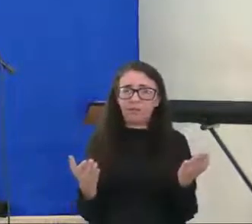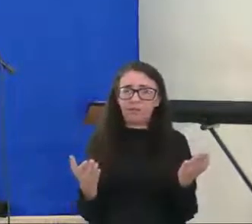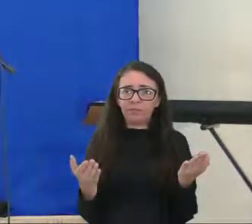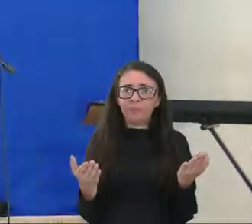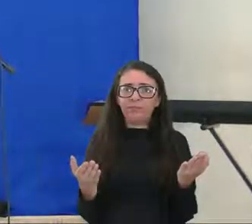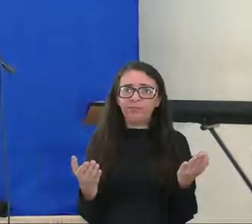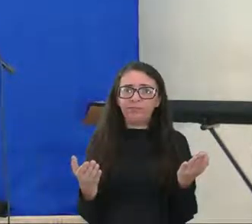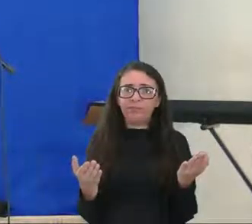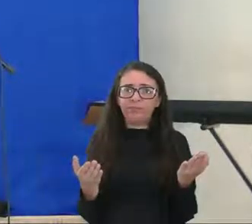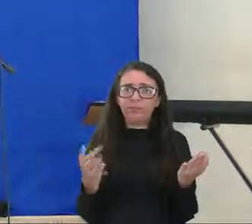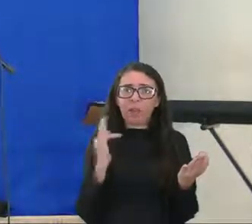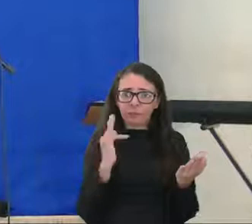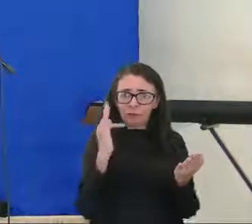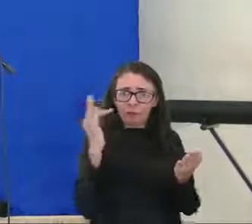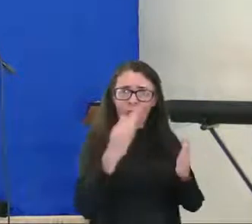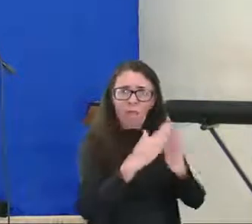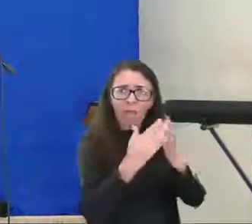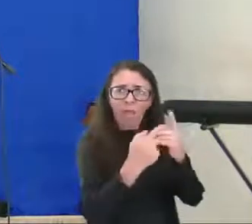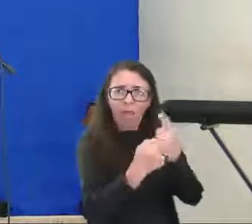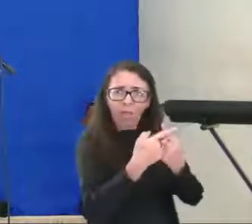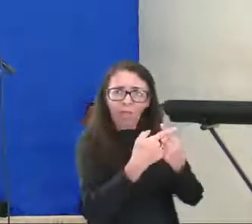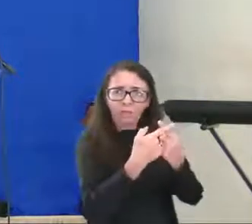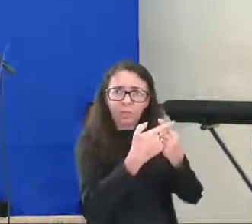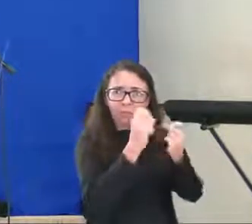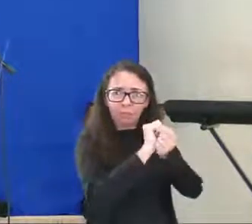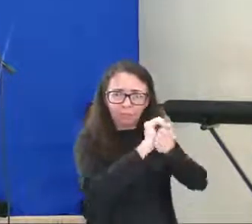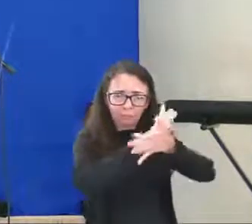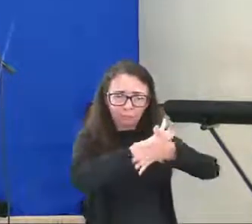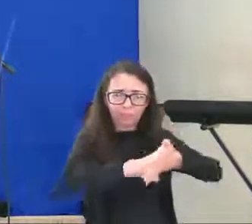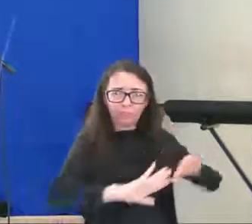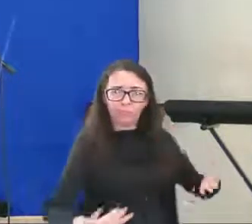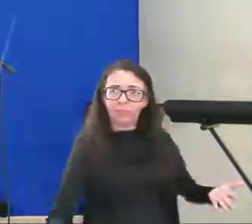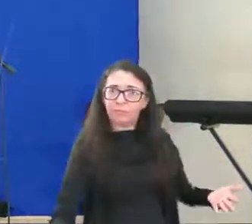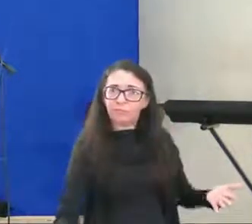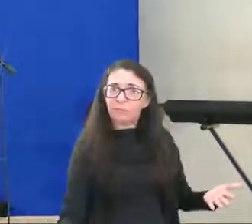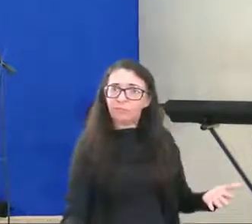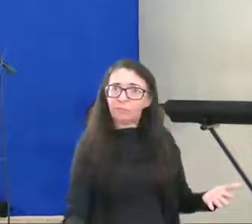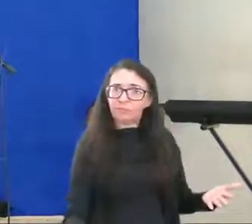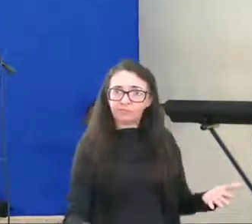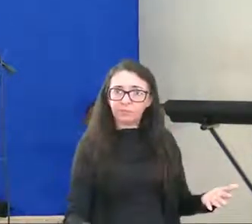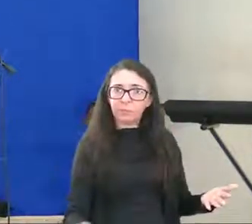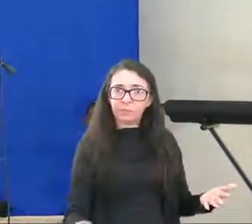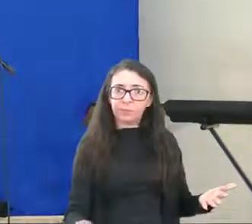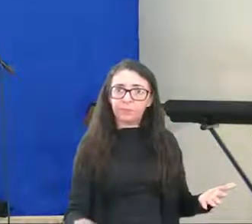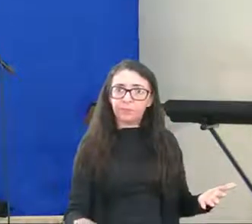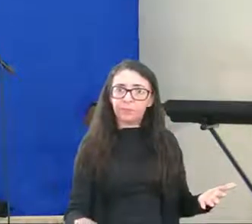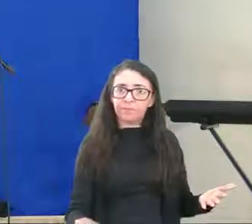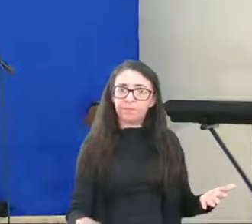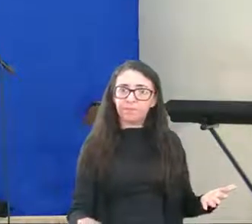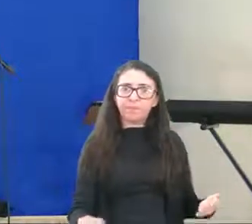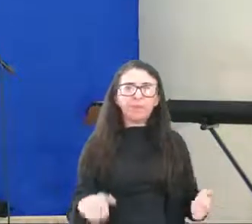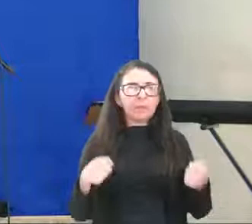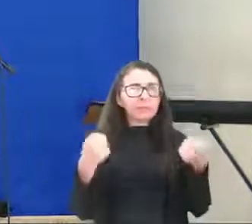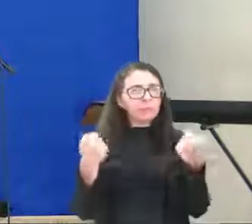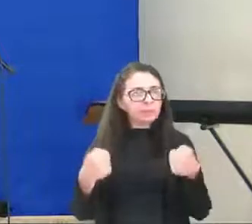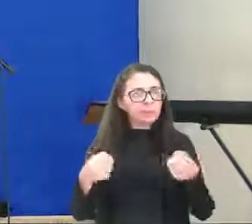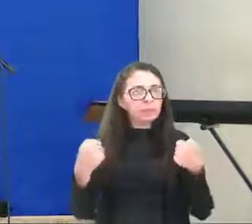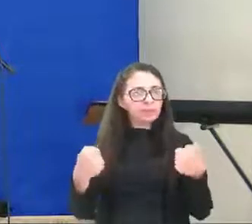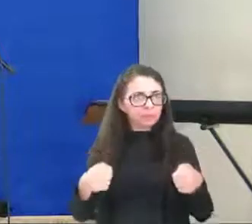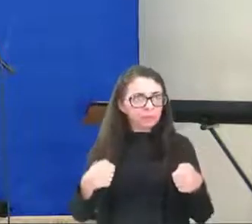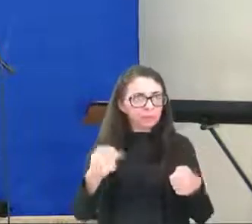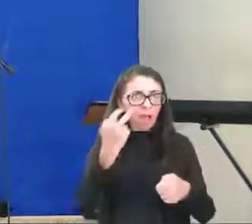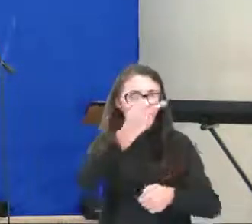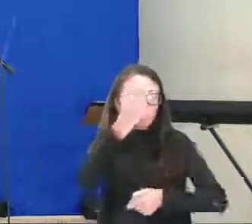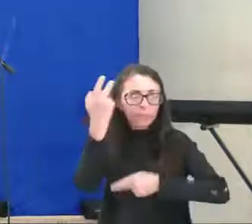E agora eu vou falar do 25B e o 26. Pelo contrário, cooperem os membros com igual cuidado